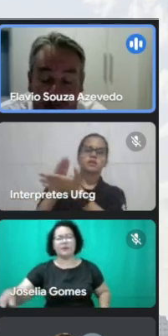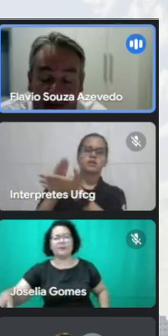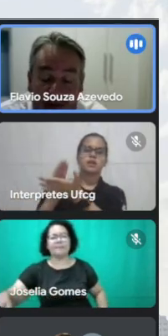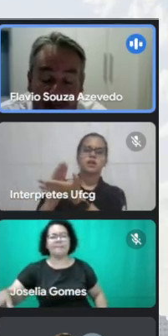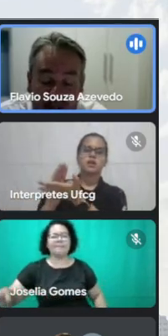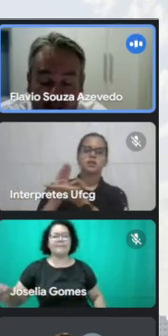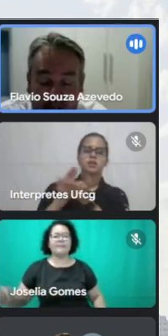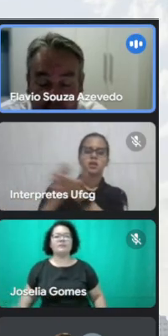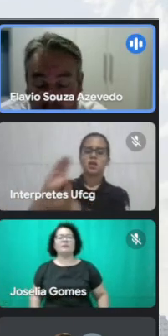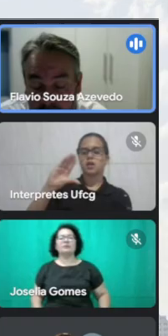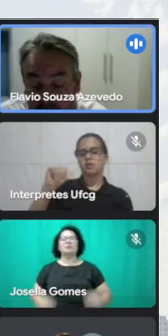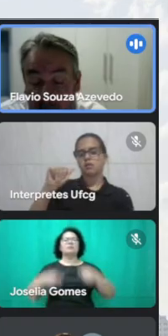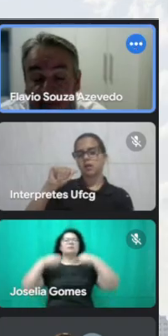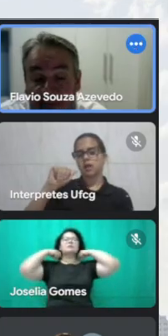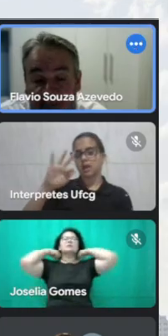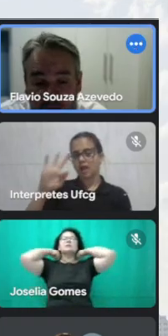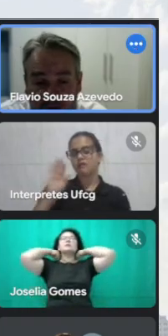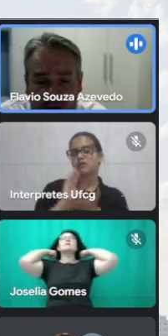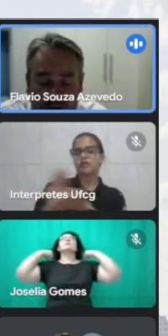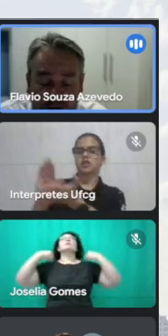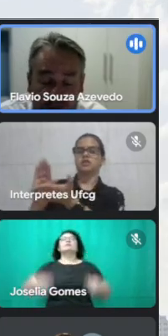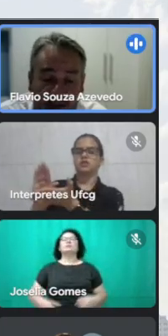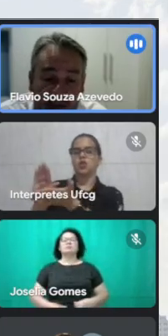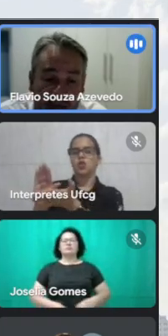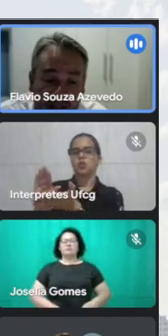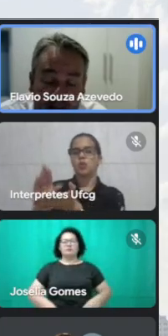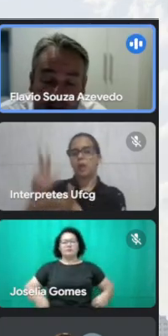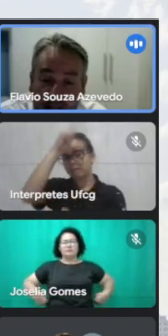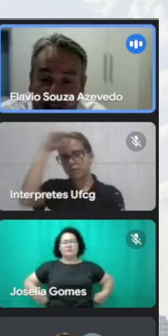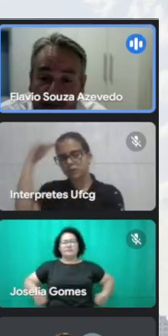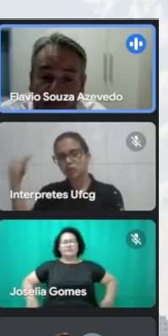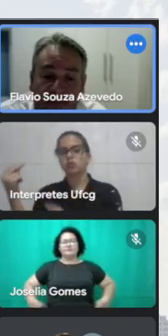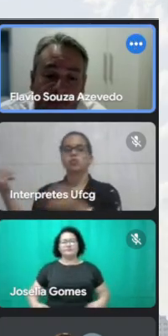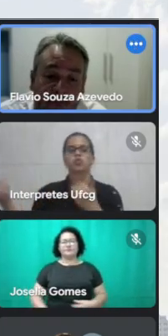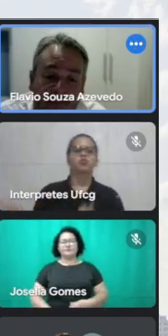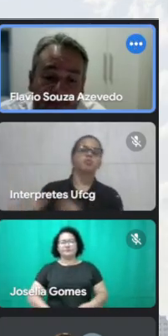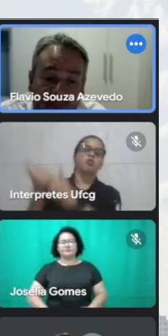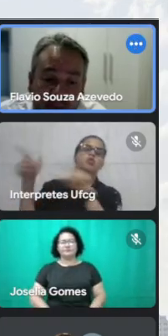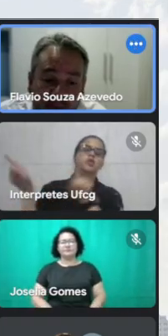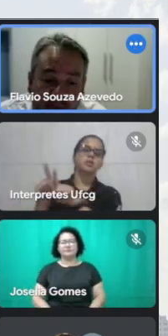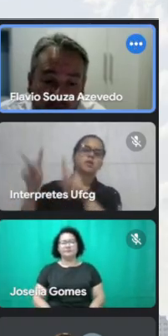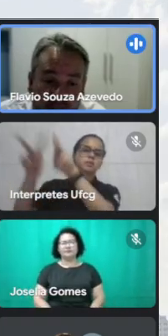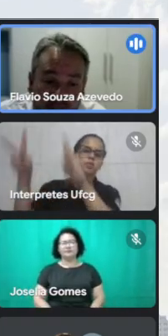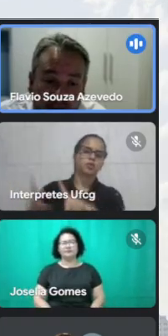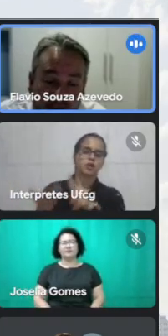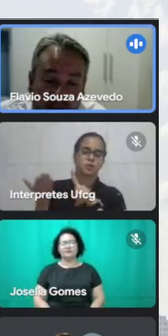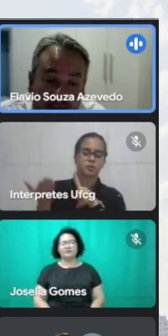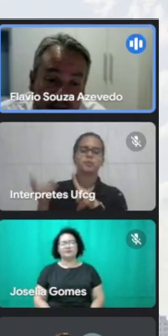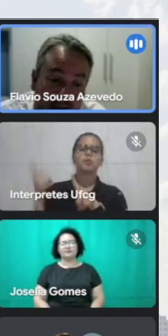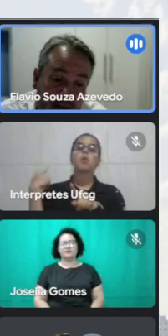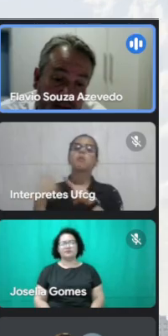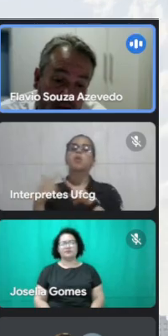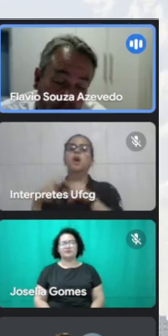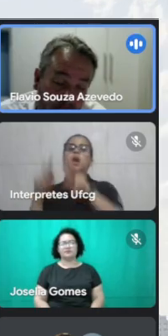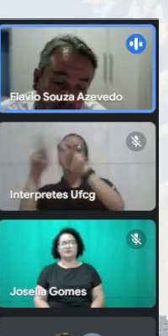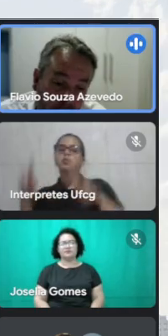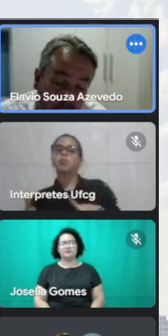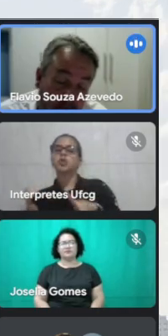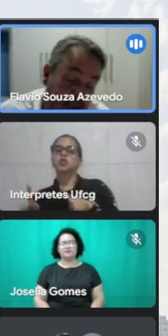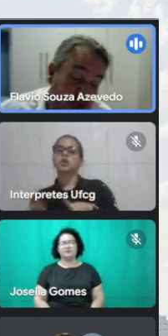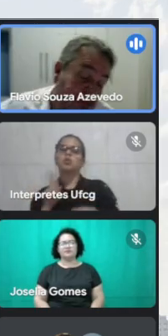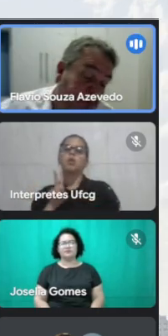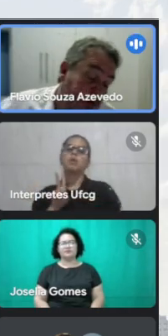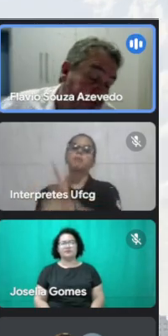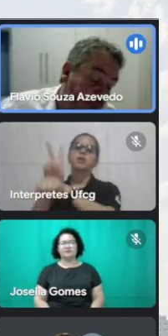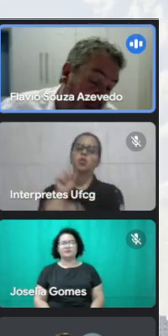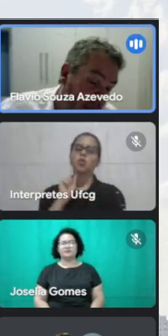Latino-Americano de Desenvolvimento da América Latina e Caribe. Banco de Desenvolvimento da América Latina e Caribe. Um projeto que eles emprestaram